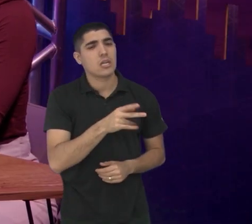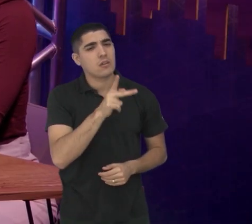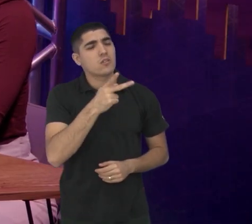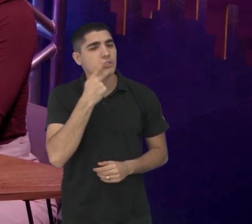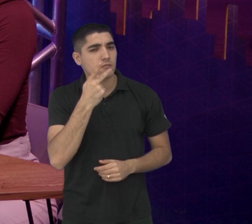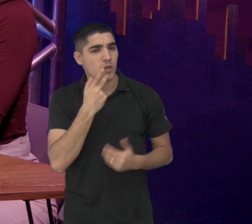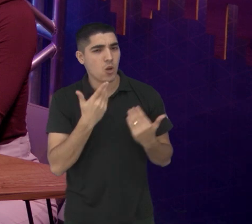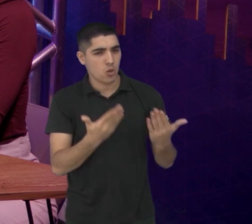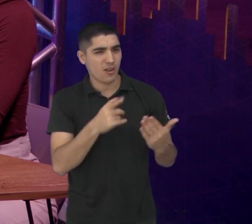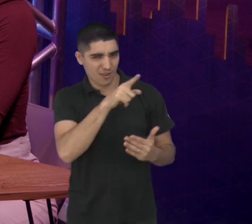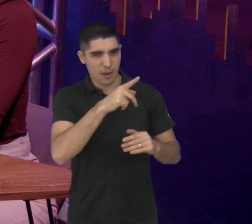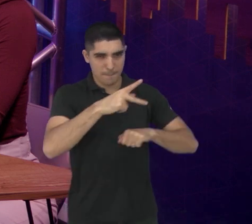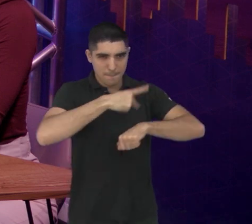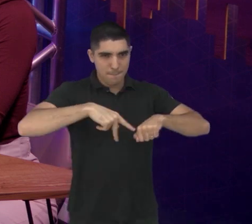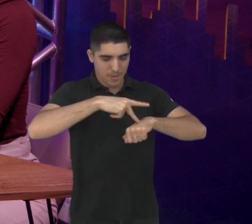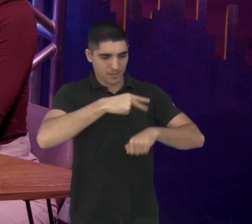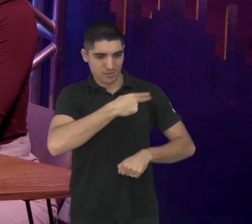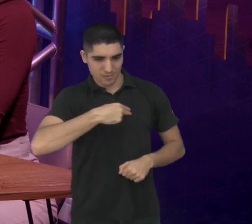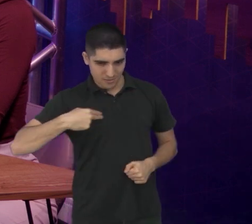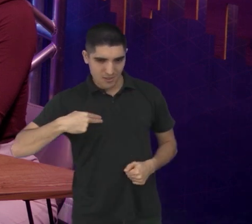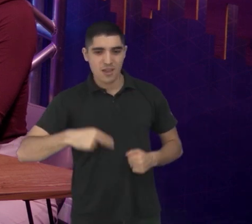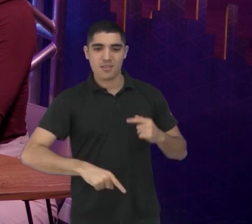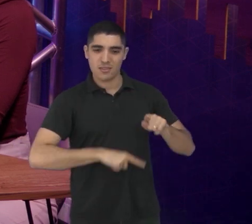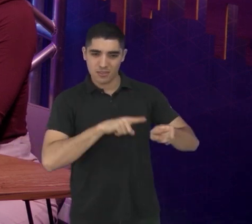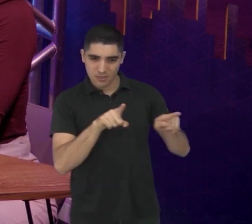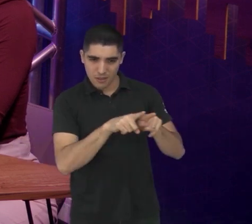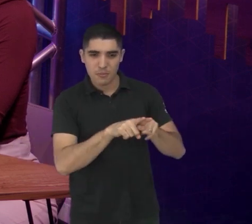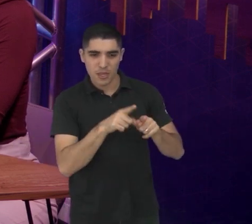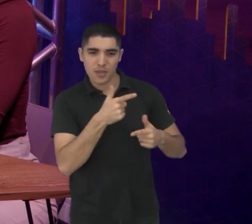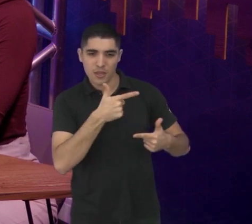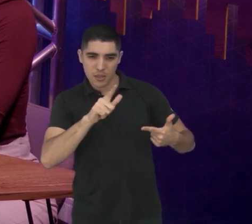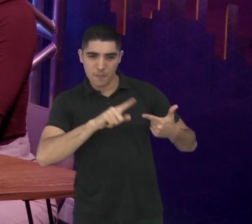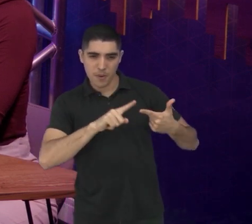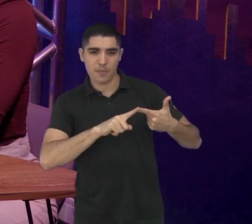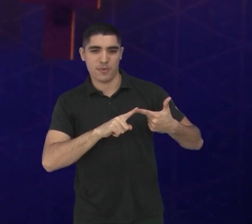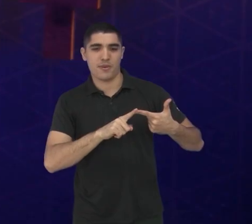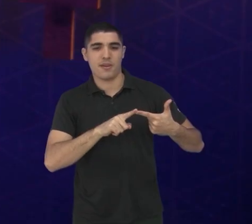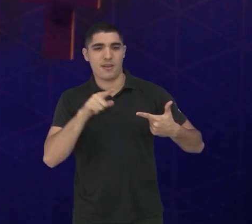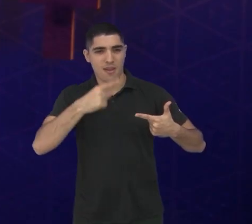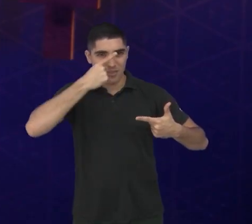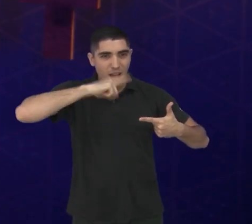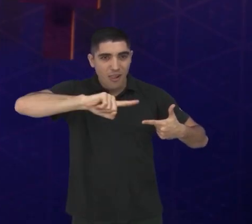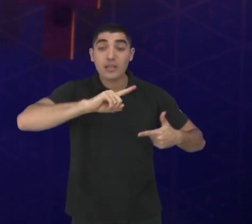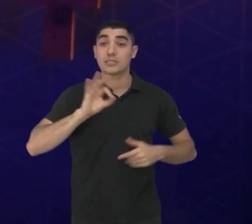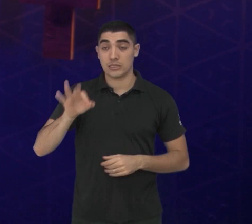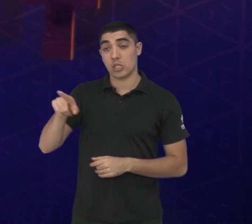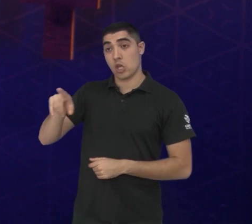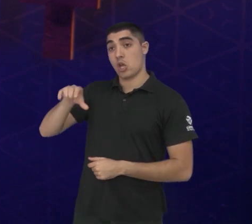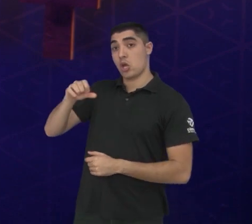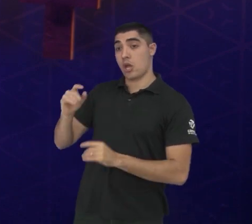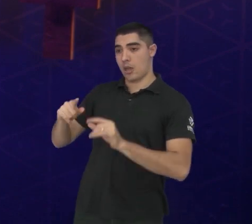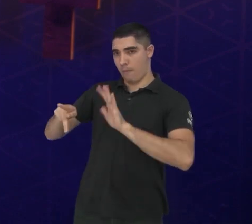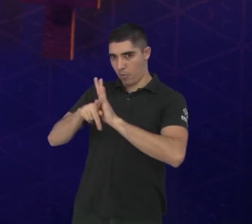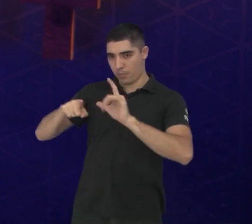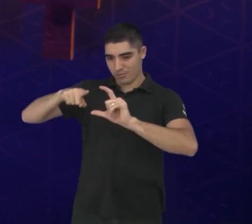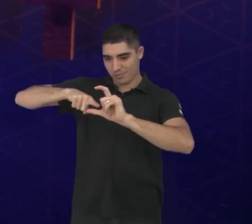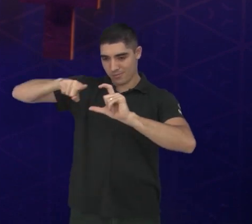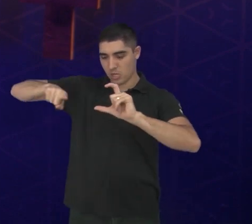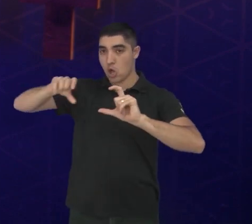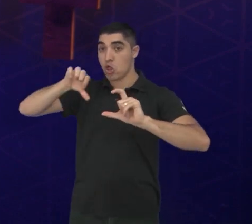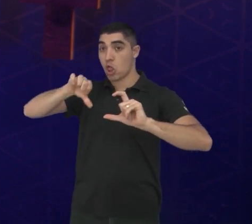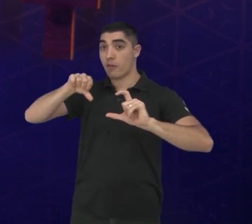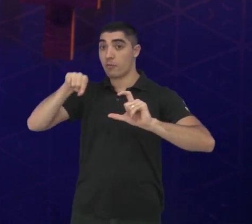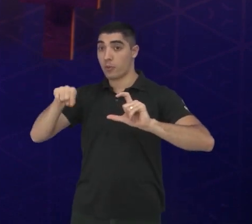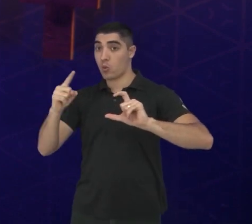citou, então, esse caso da Indonésia, né, da Tailândia, que foi o mais mortal, certo? Sim, de 9,1 terremoto,